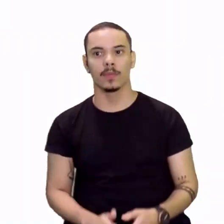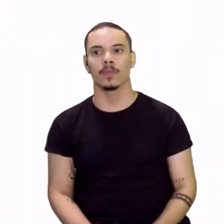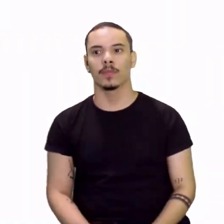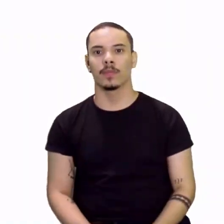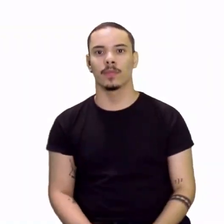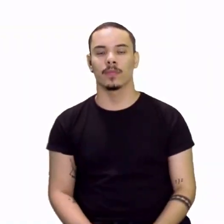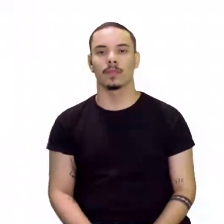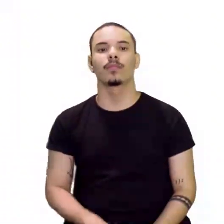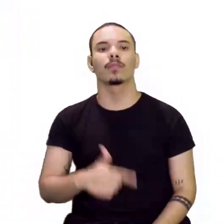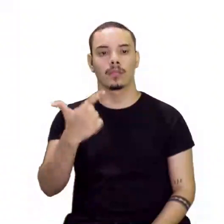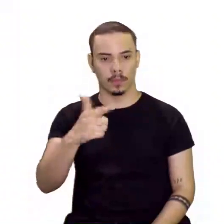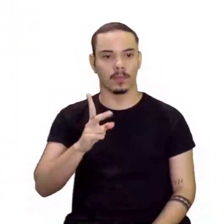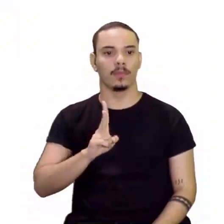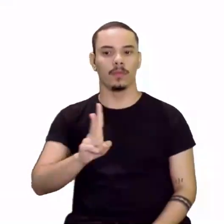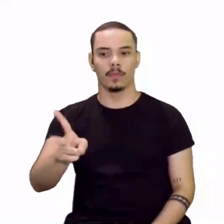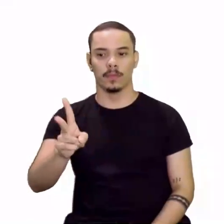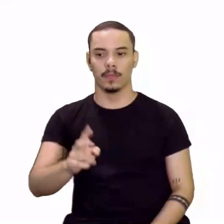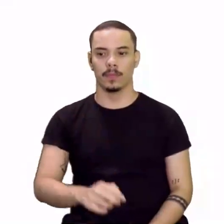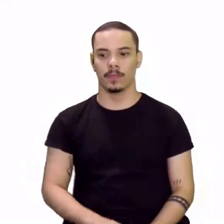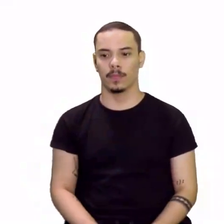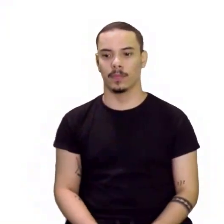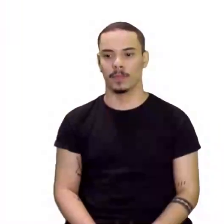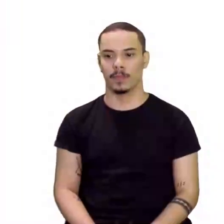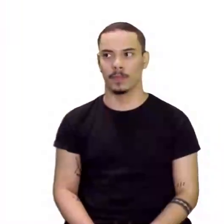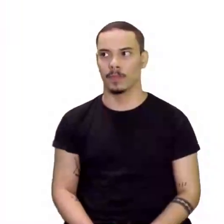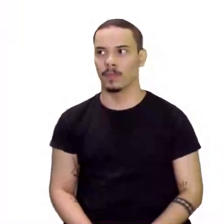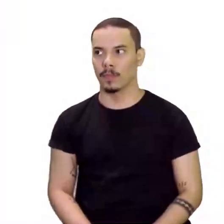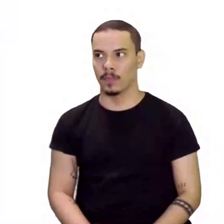Vamos para o próximo.